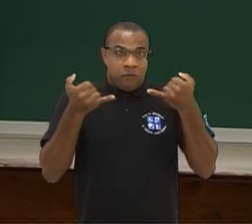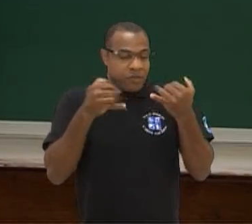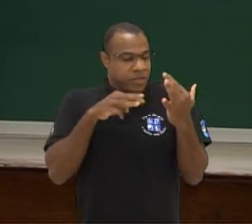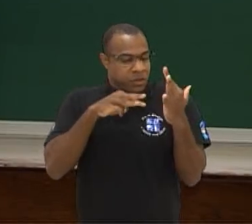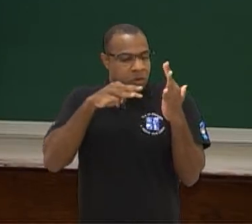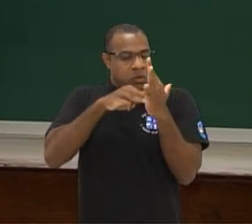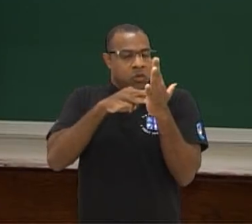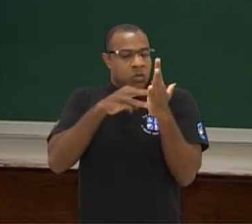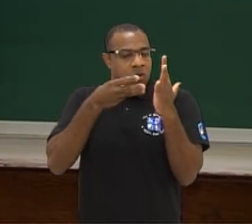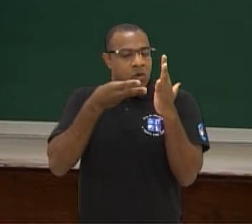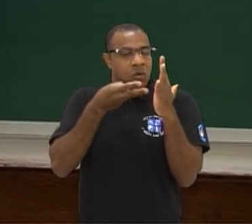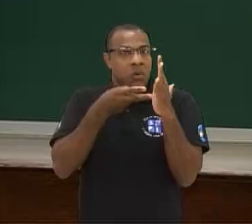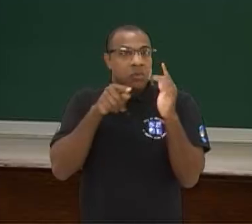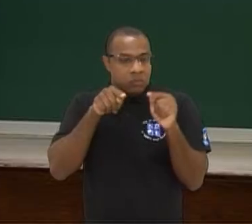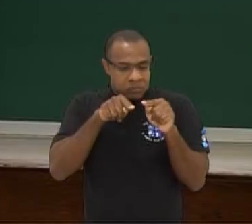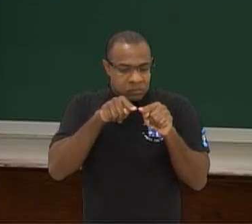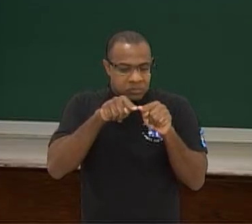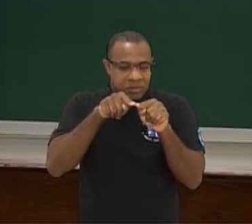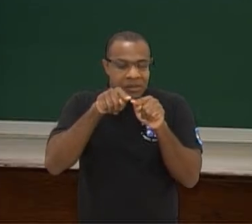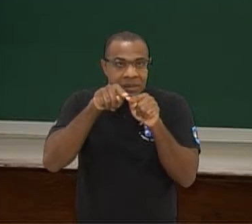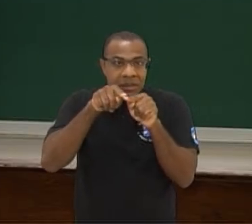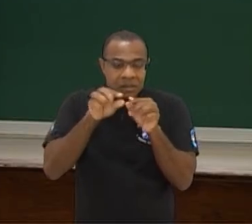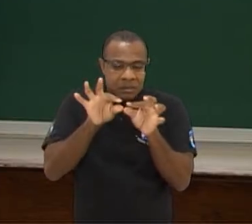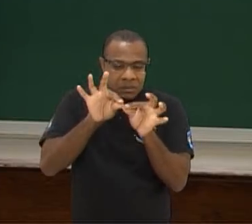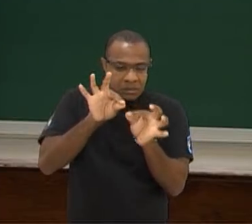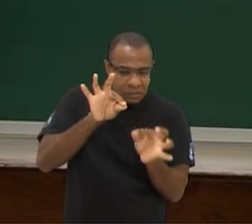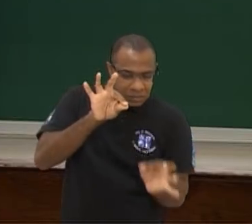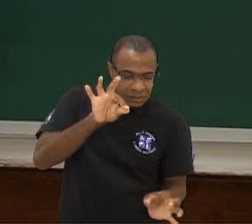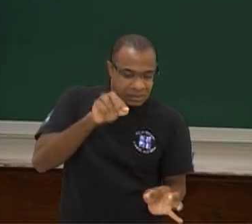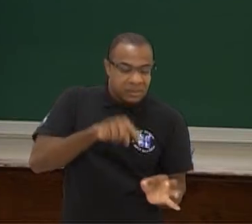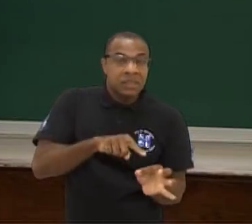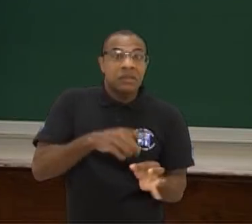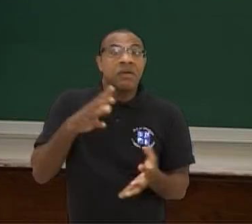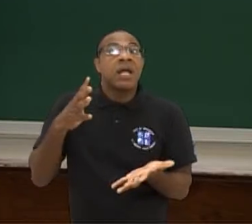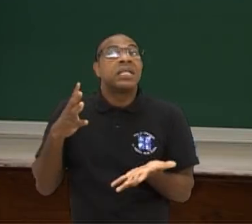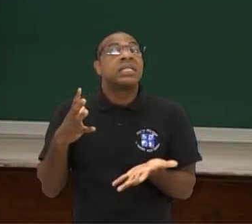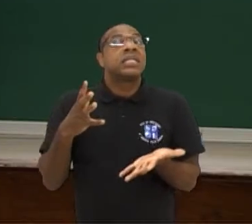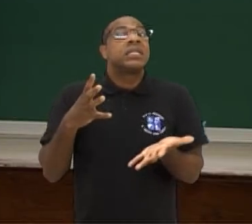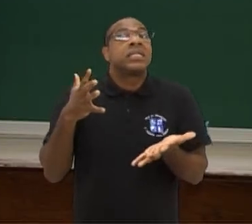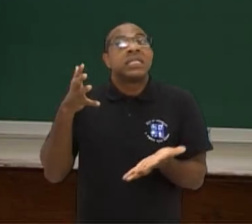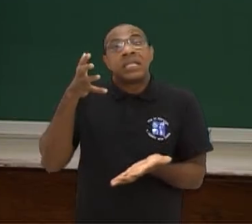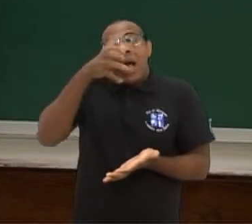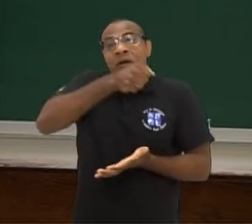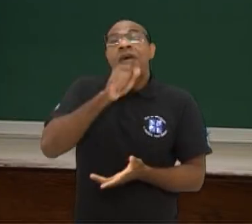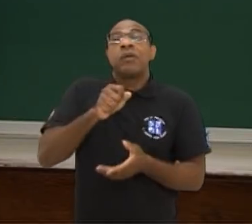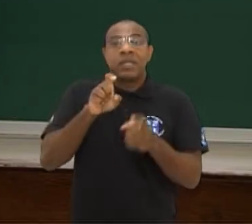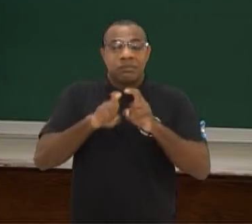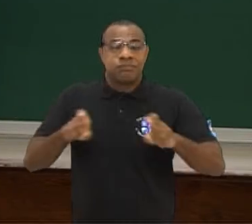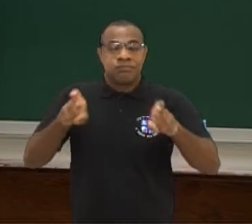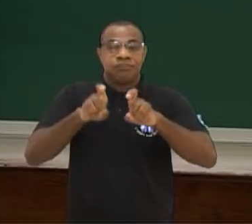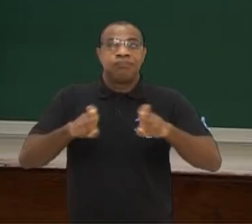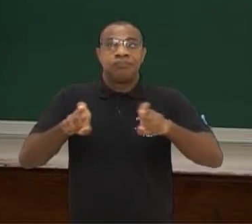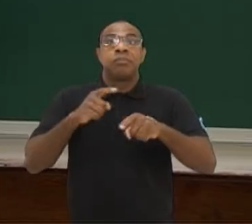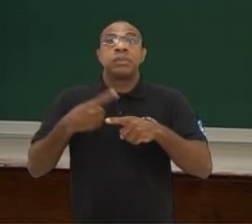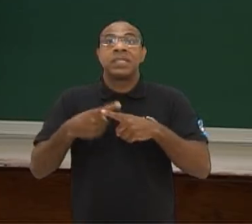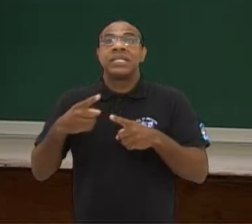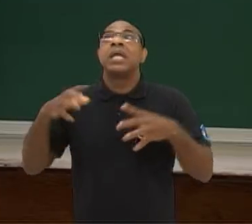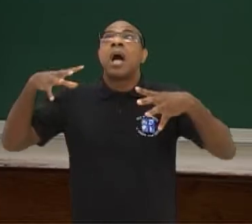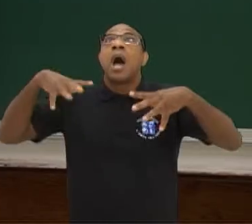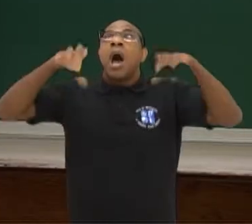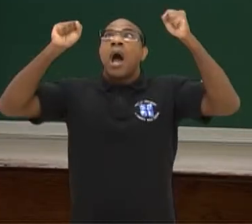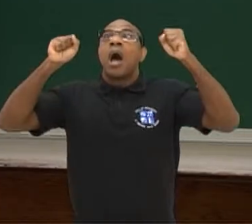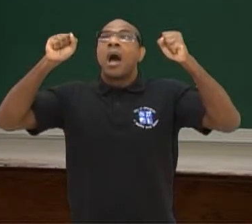a condição do seu computador se salvar de uma possível sobrecarga de corrente